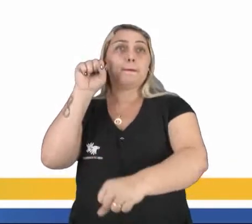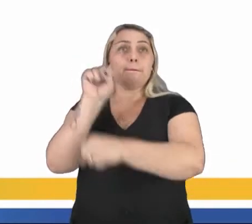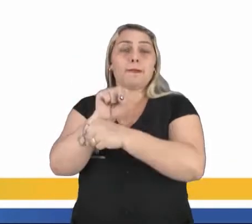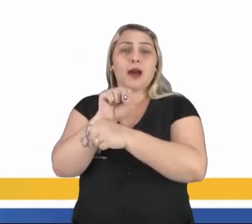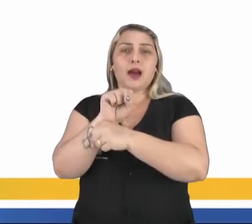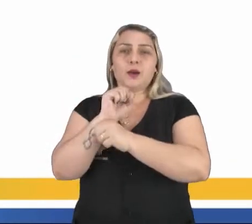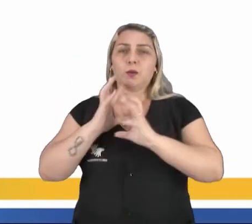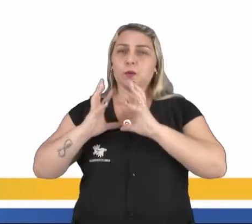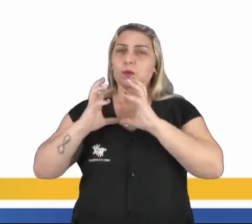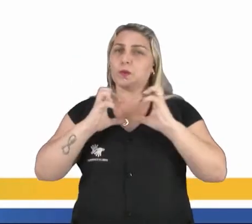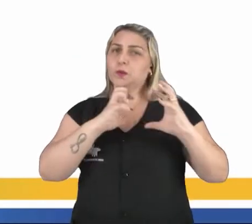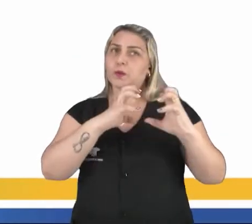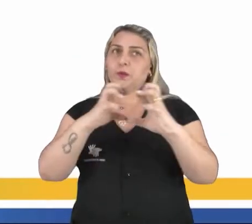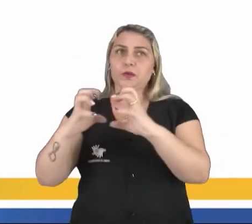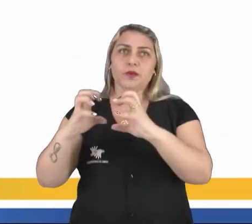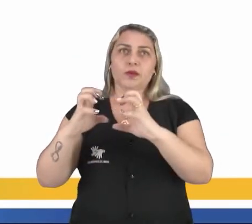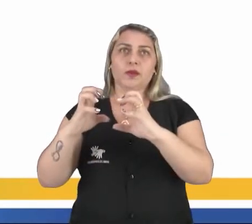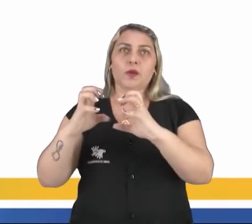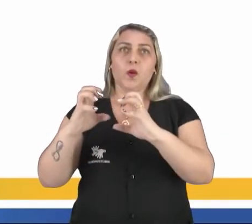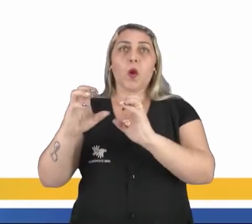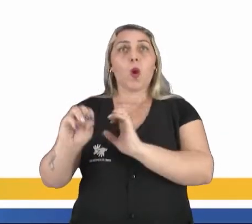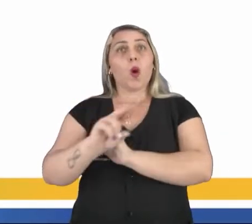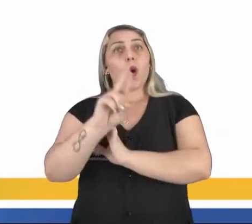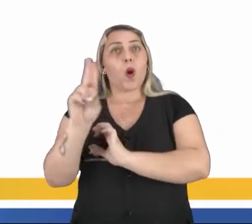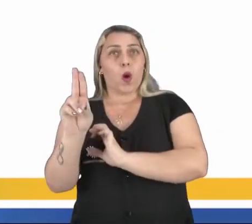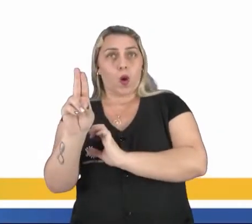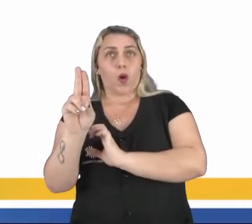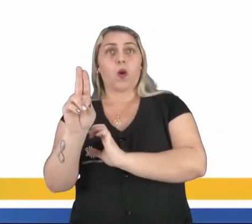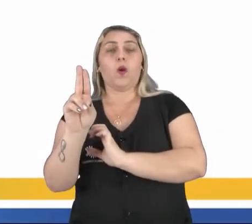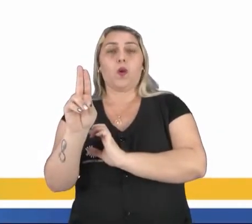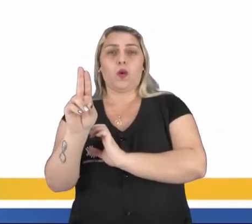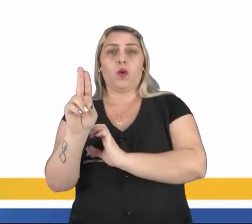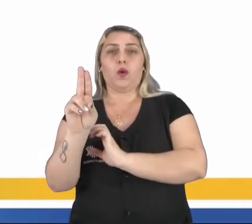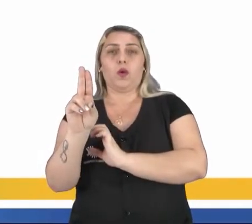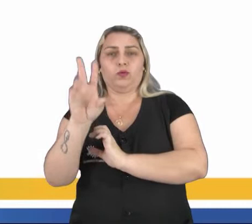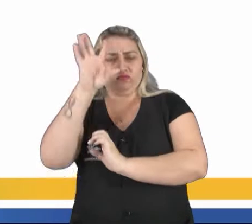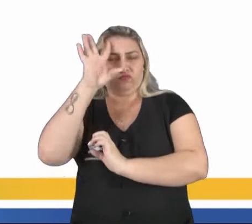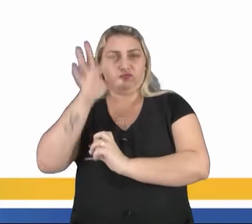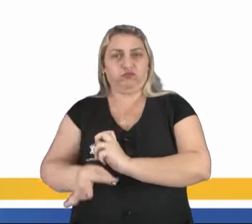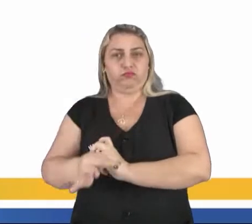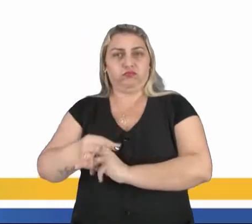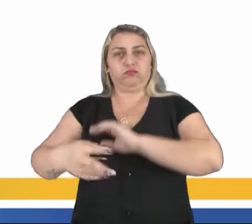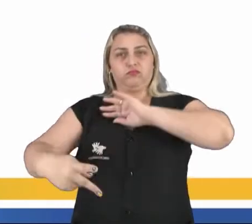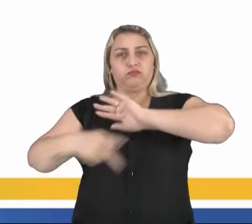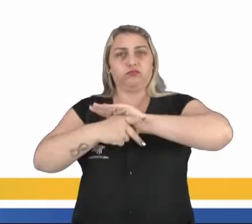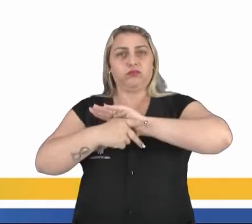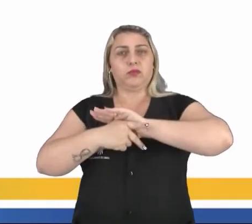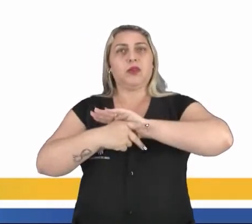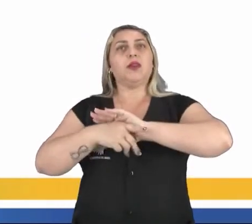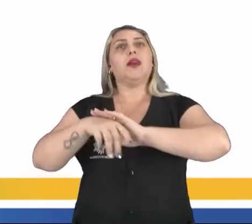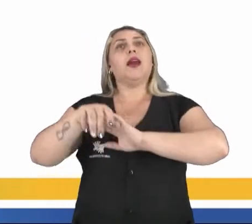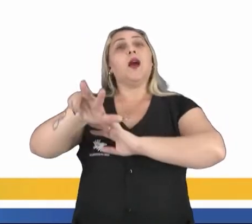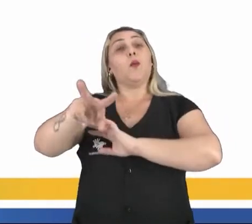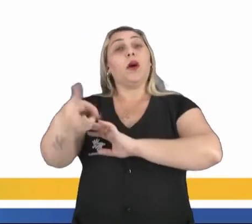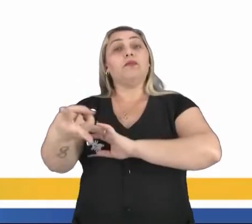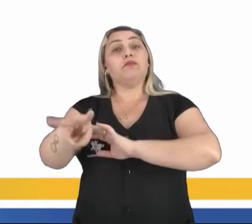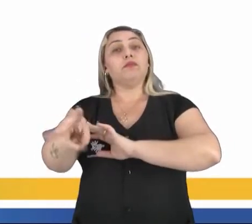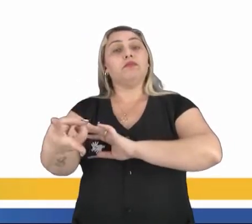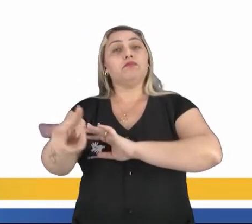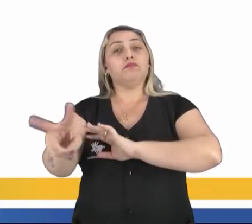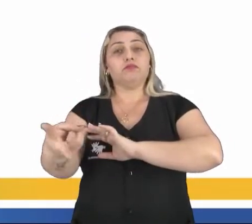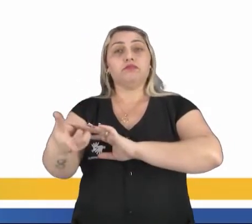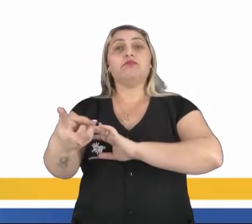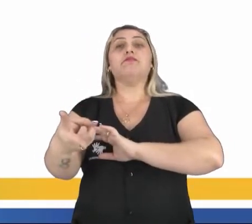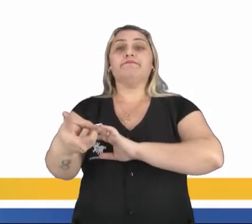temos, parem com essa discussão ou tomarei minhas providências. É uma alternativa, né? Está